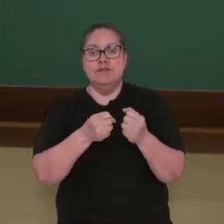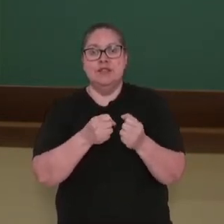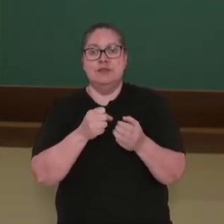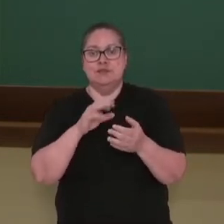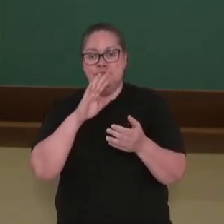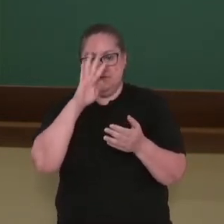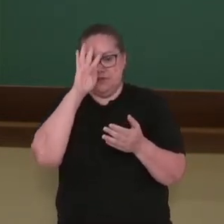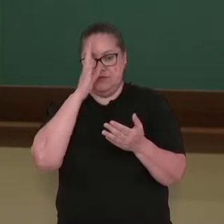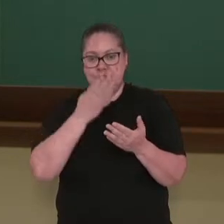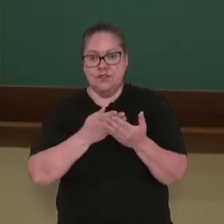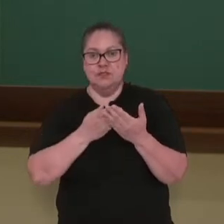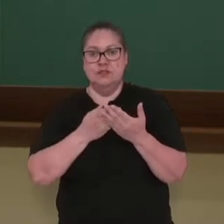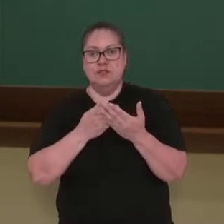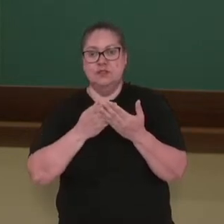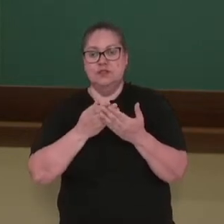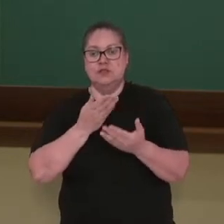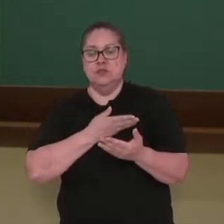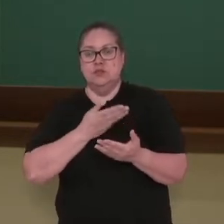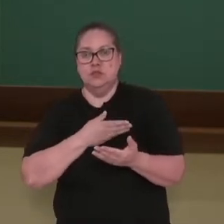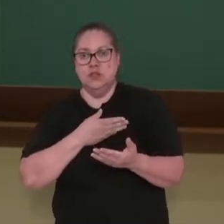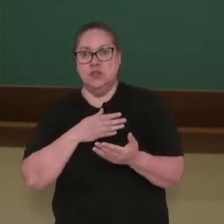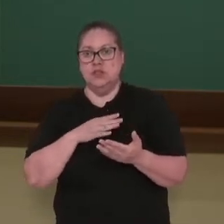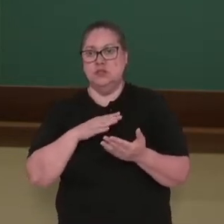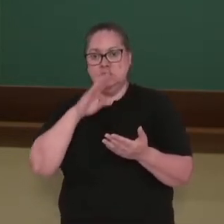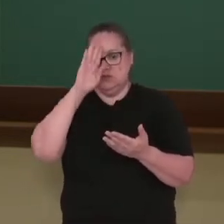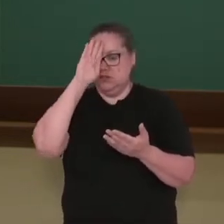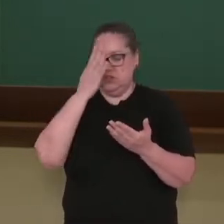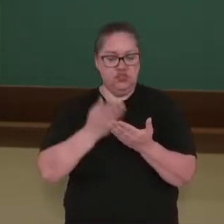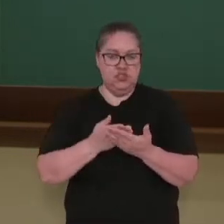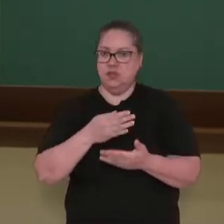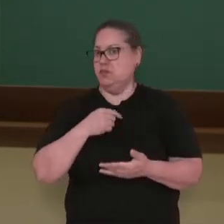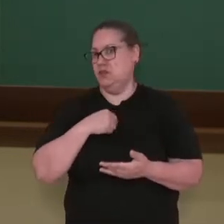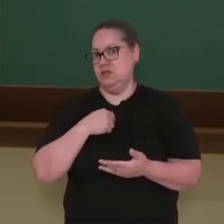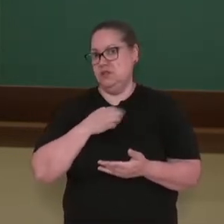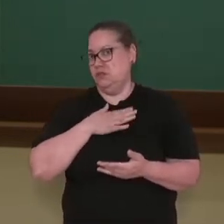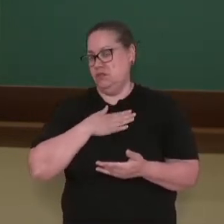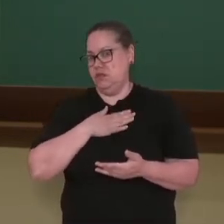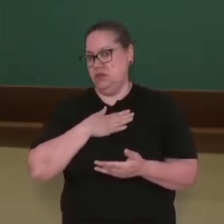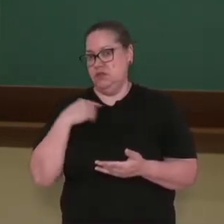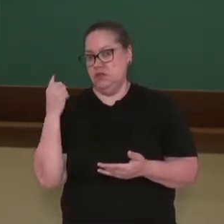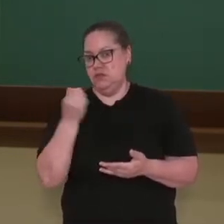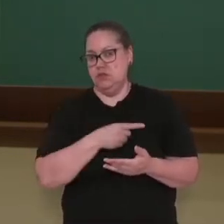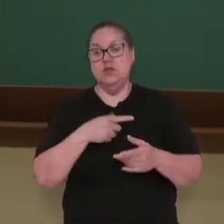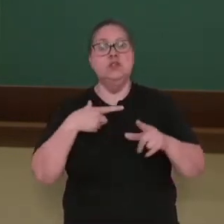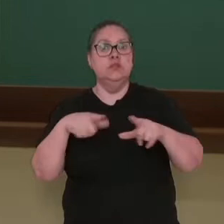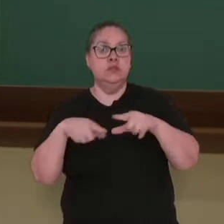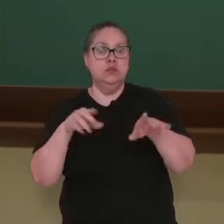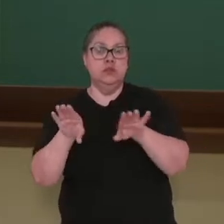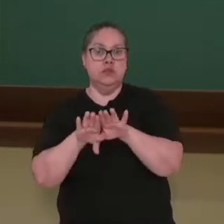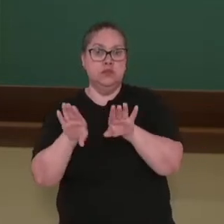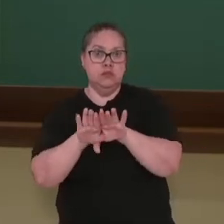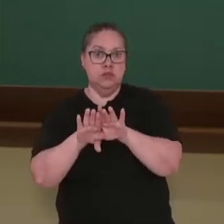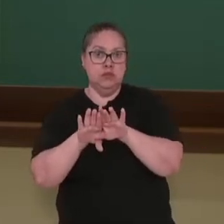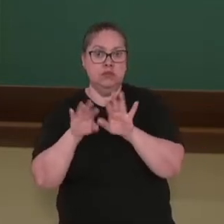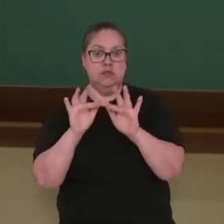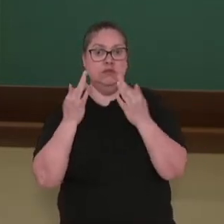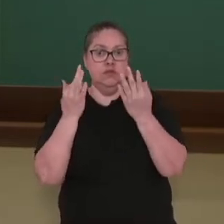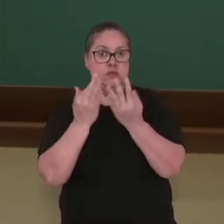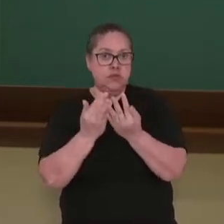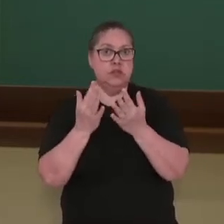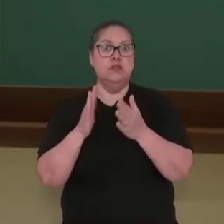gente perde a confiança dos amigos ou dos familiares e no ambiente de trabalho também, claro. Se nós